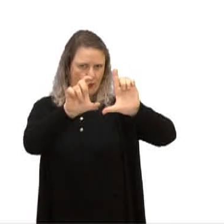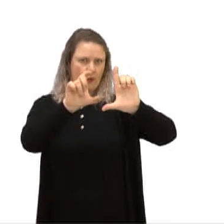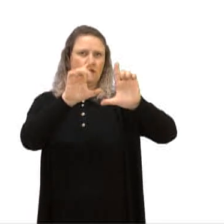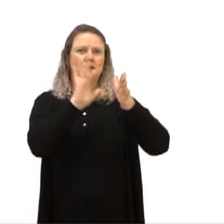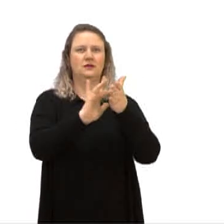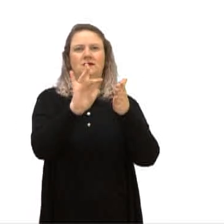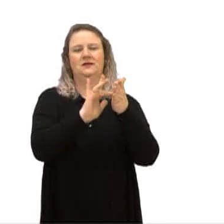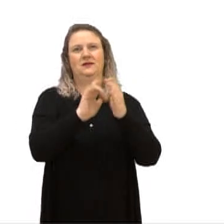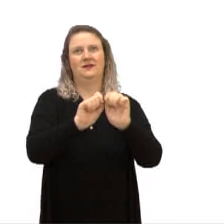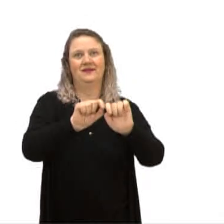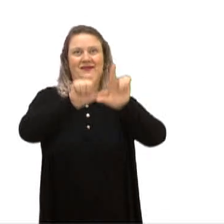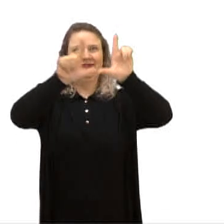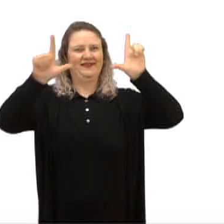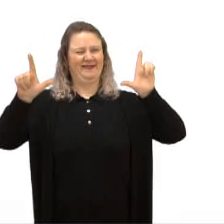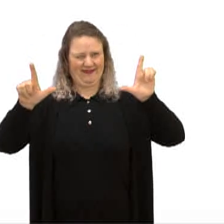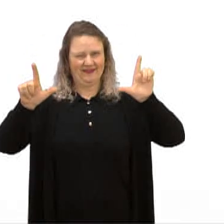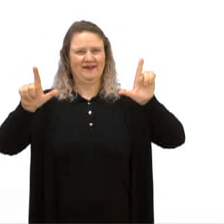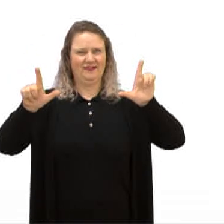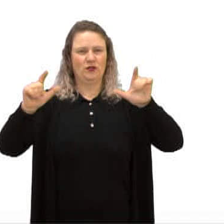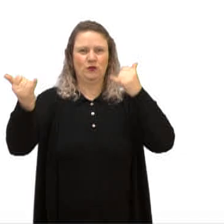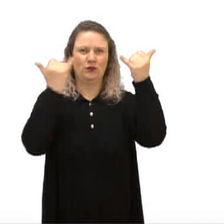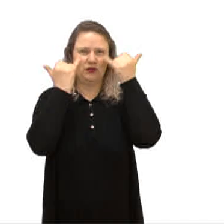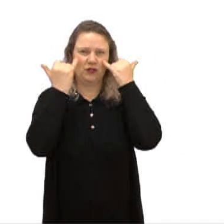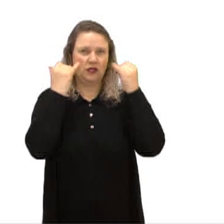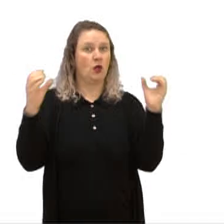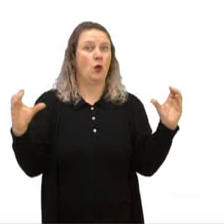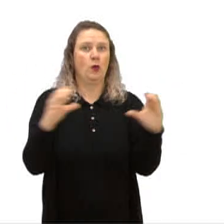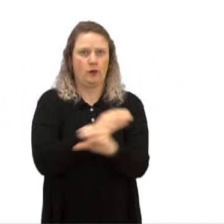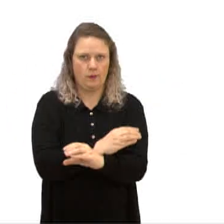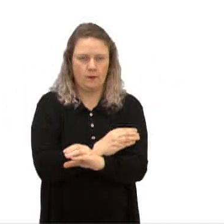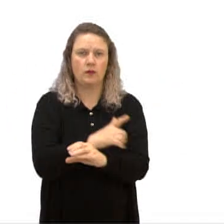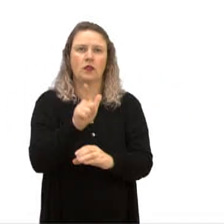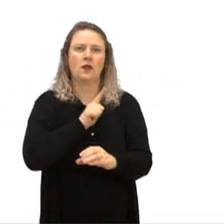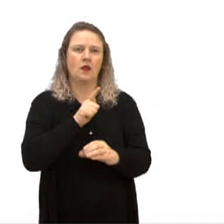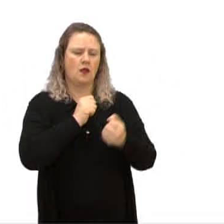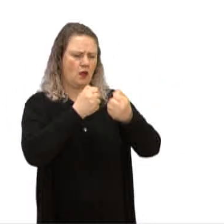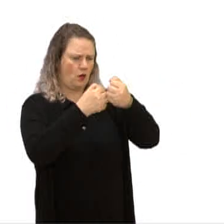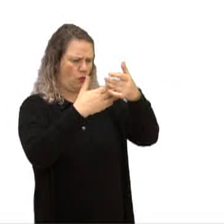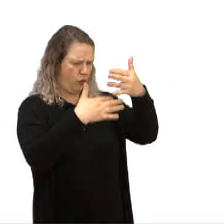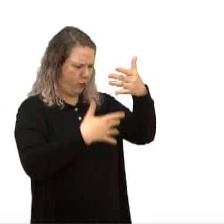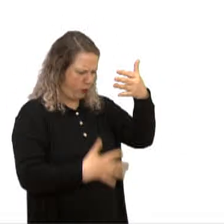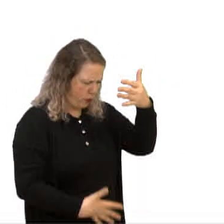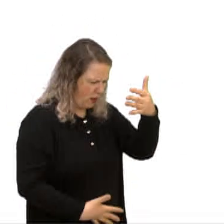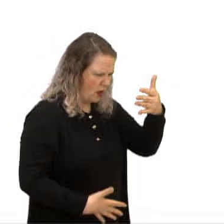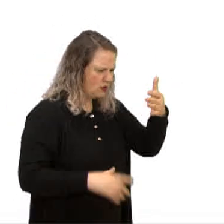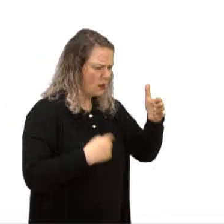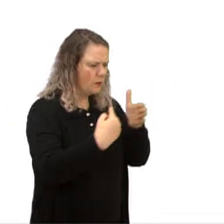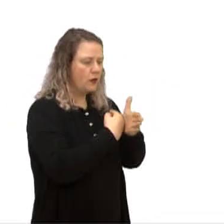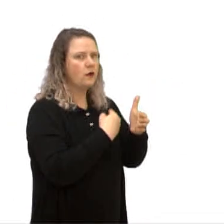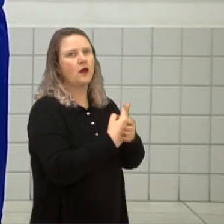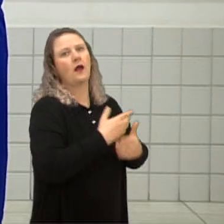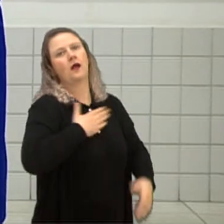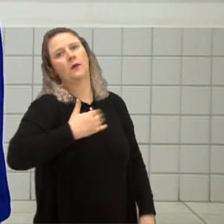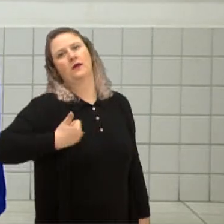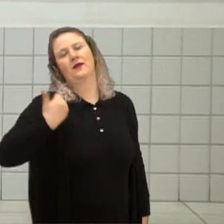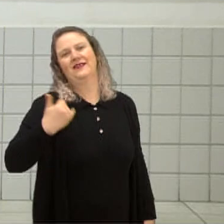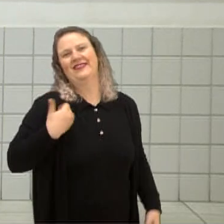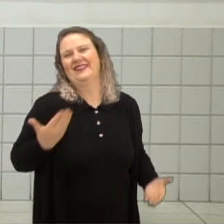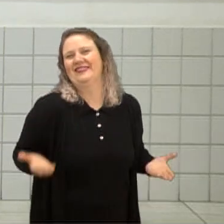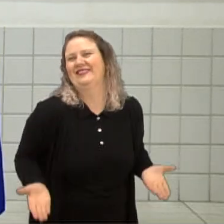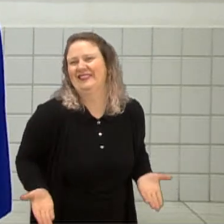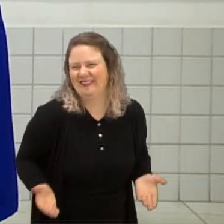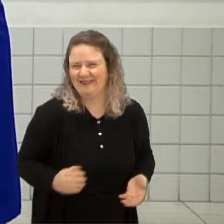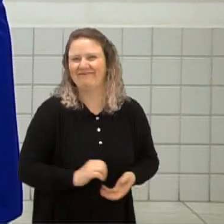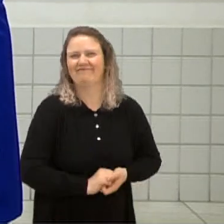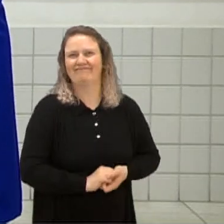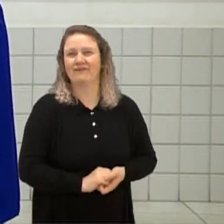gente vai ver ela na íntegra. E falando em celular, tá cheio de recado aqui, gente. Já Olha perguntaram só. a minha idade.